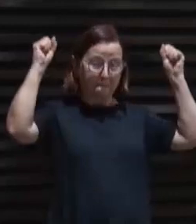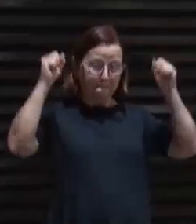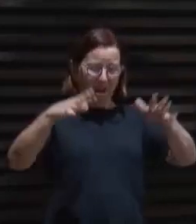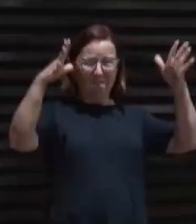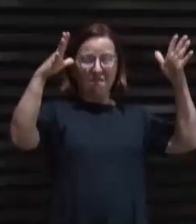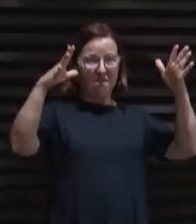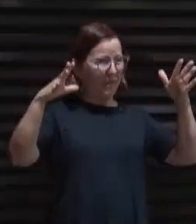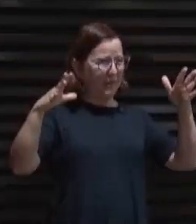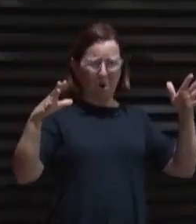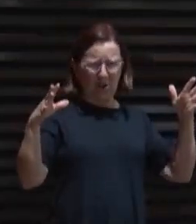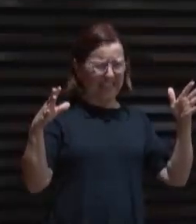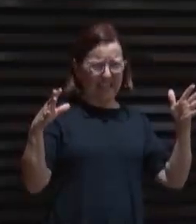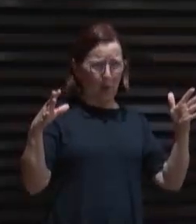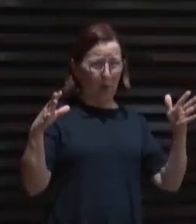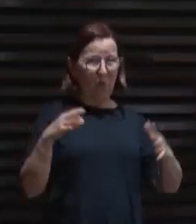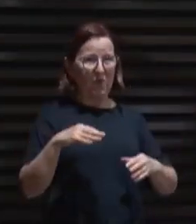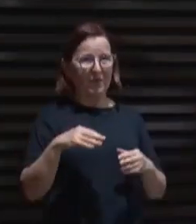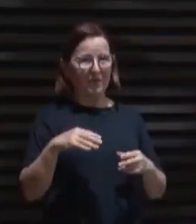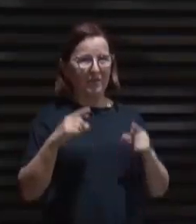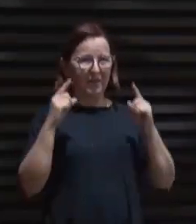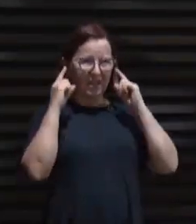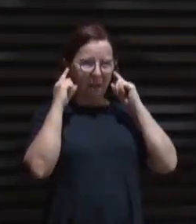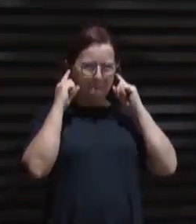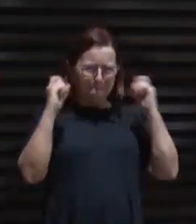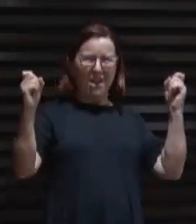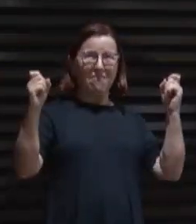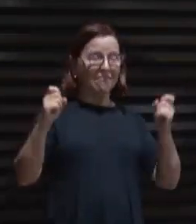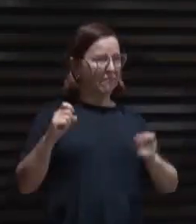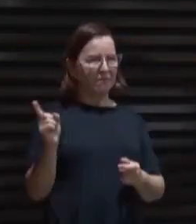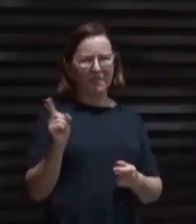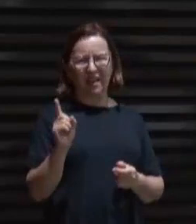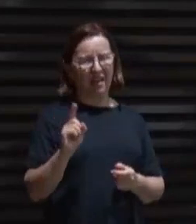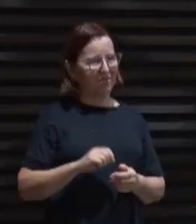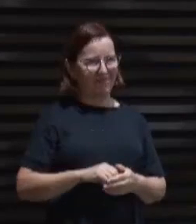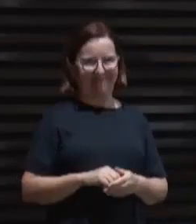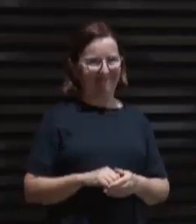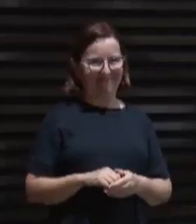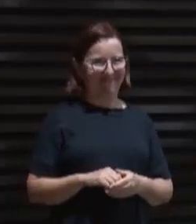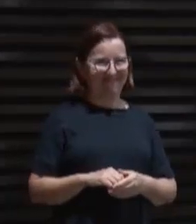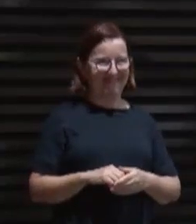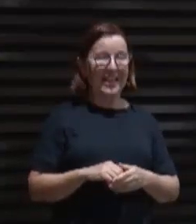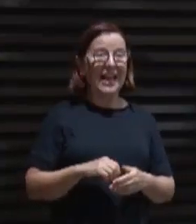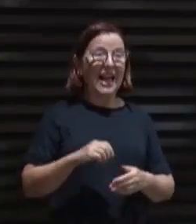E nem repetir, porque até hoje nunca se viu